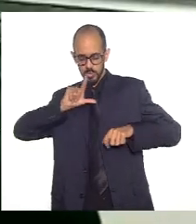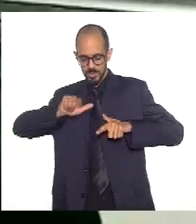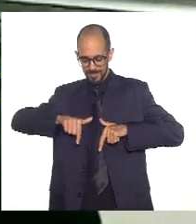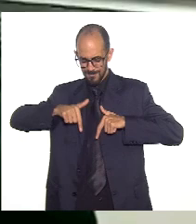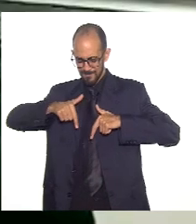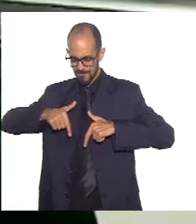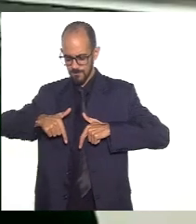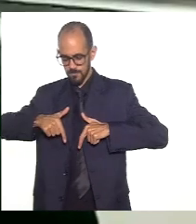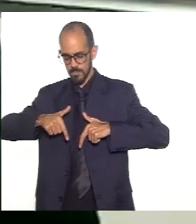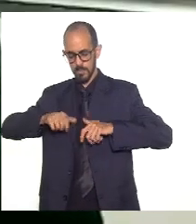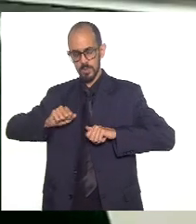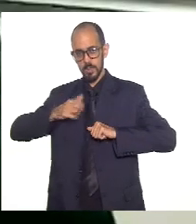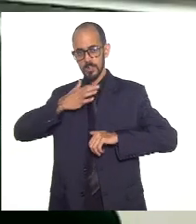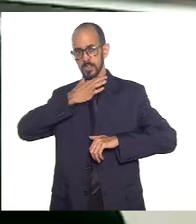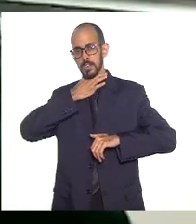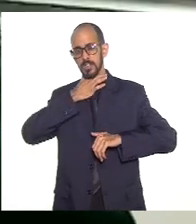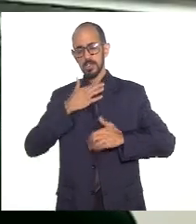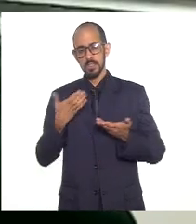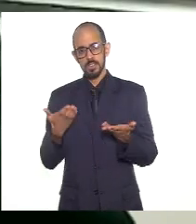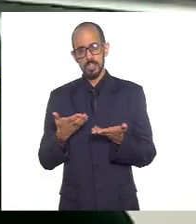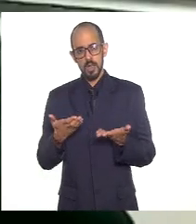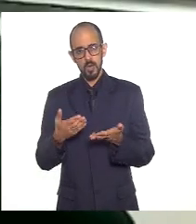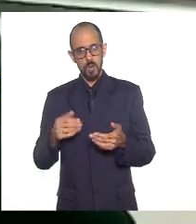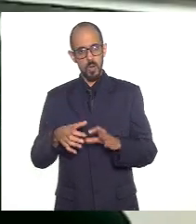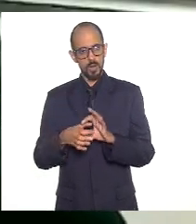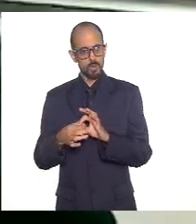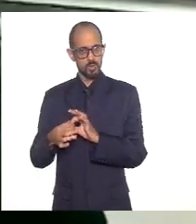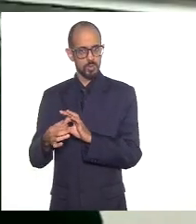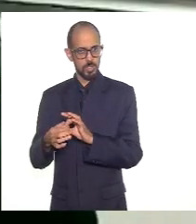crise das dimensões que nós estamos vivendo.